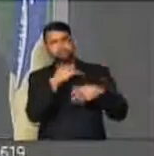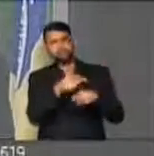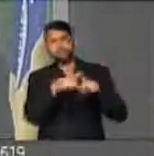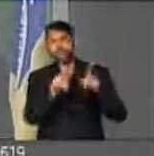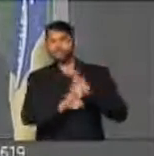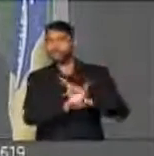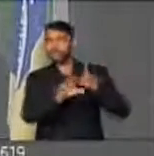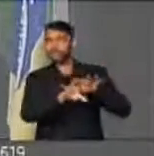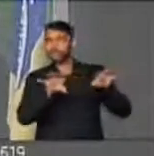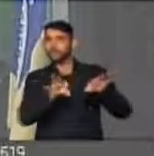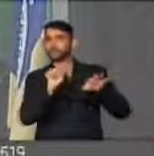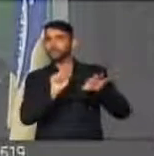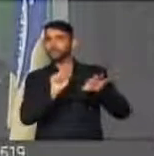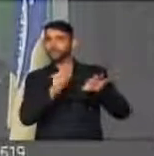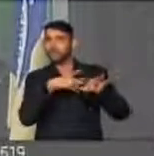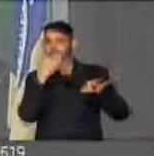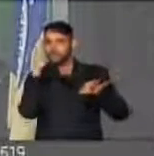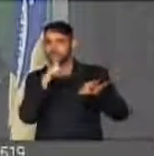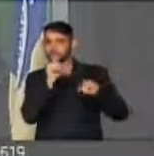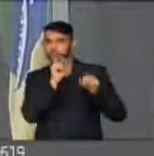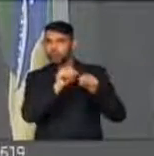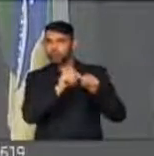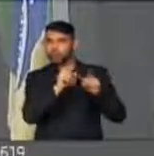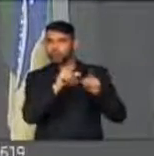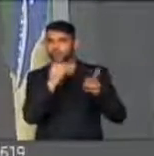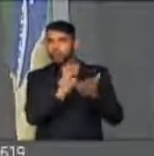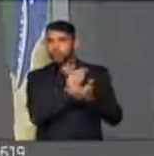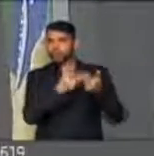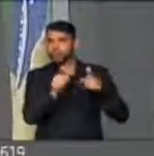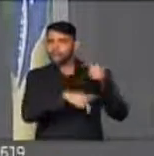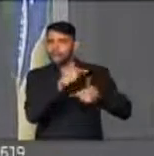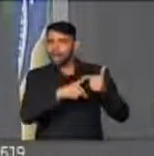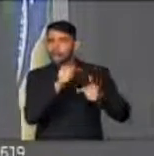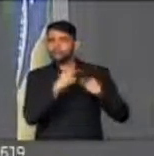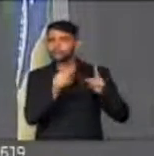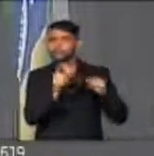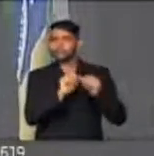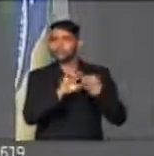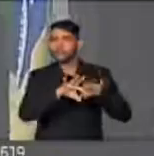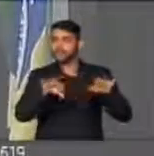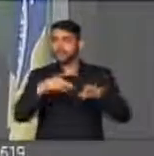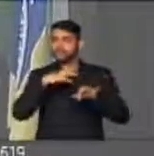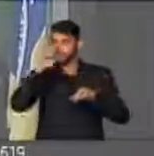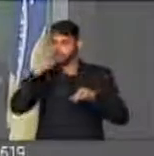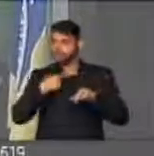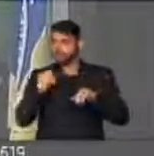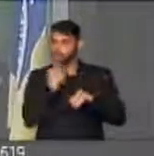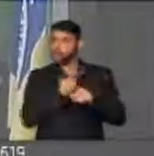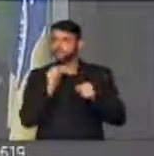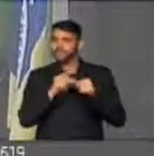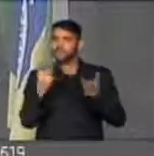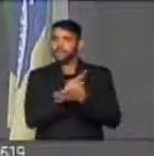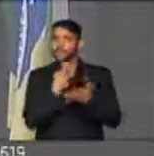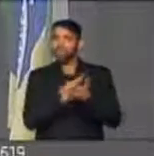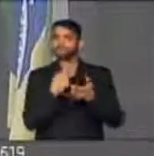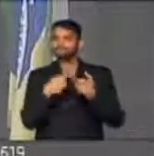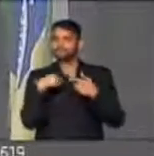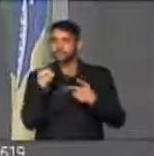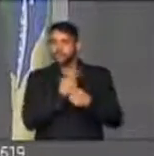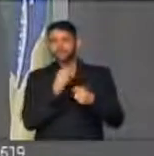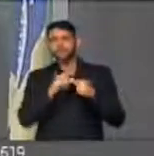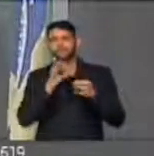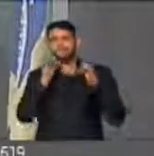com uma diferença entre o ato e o fato, porque todos nós, inclusive ele, cometemos erros,